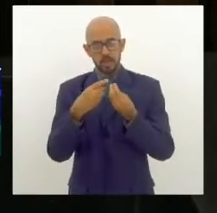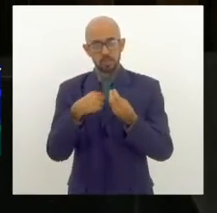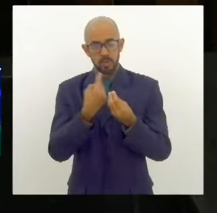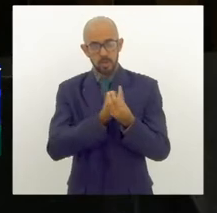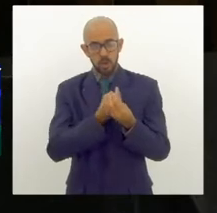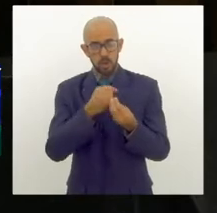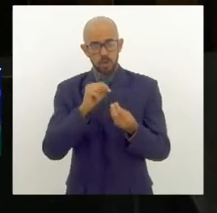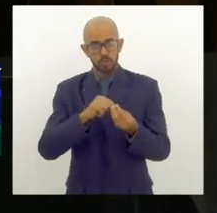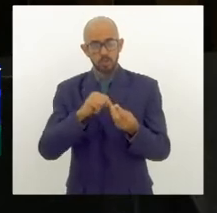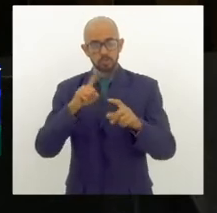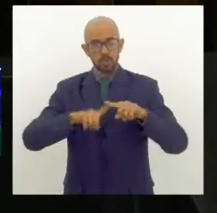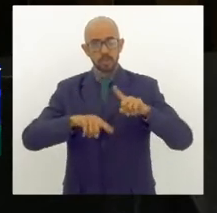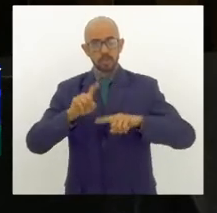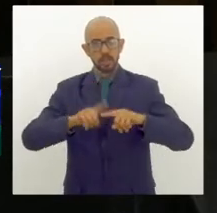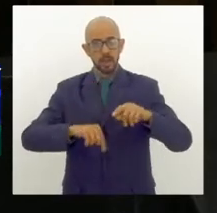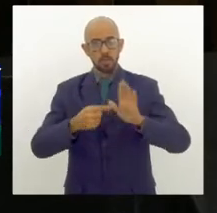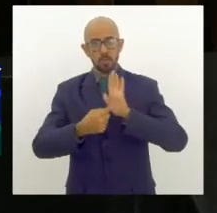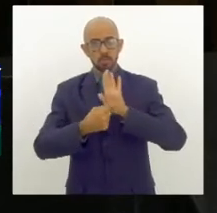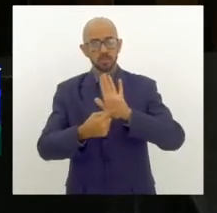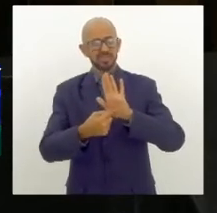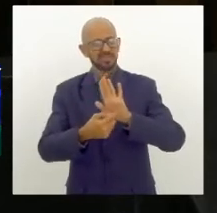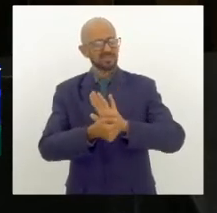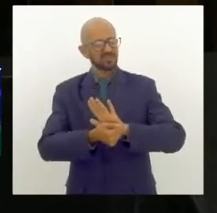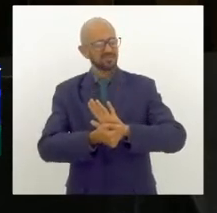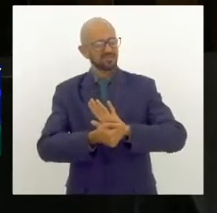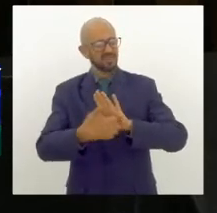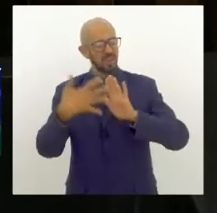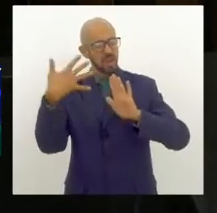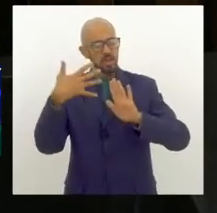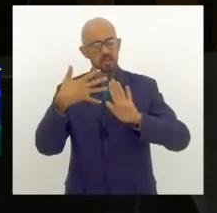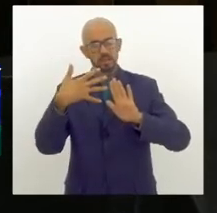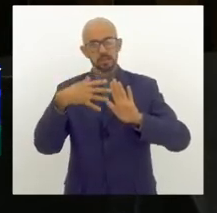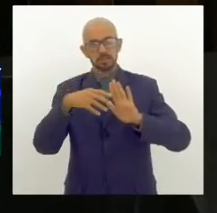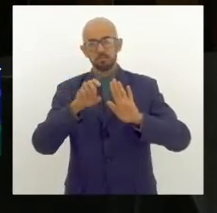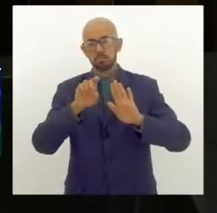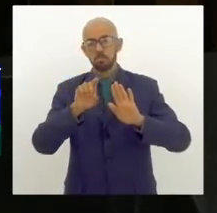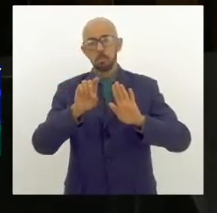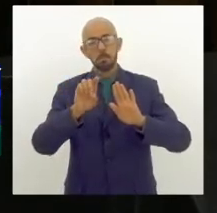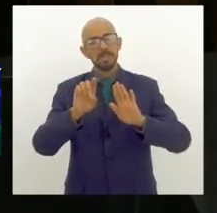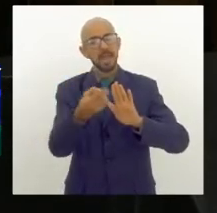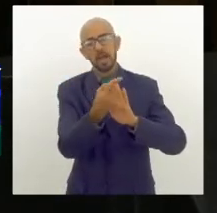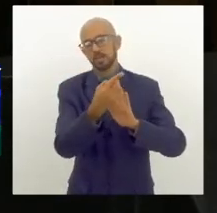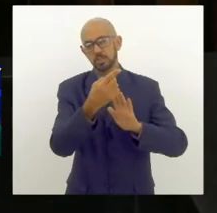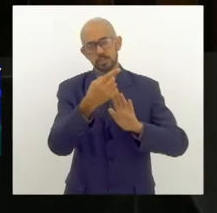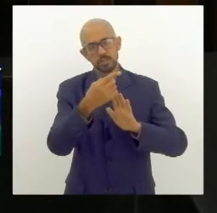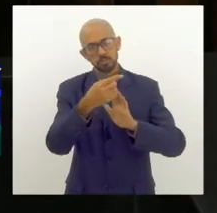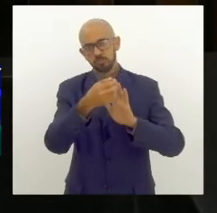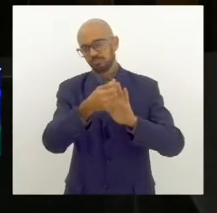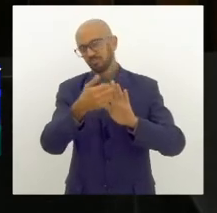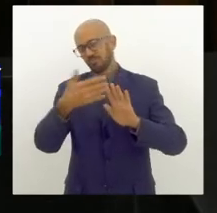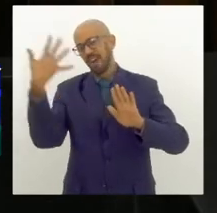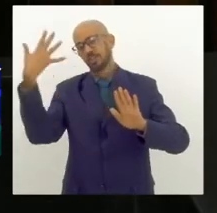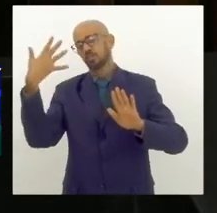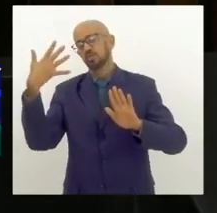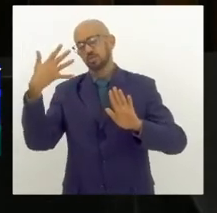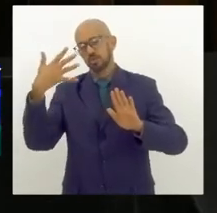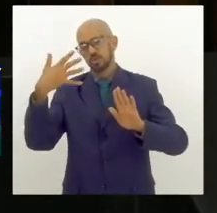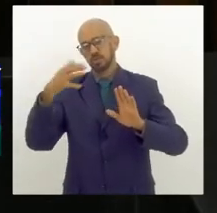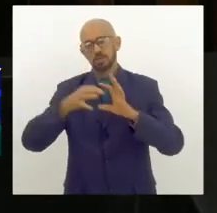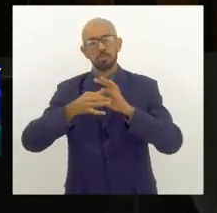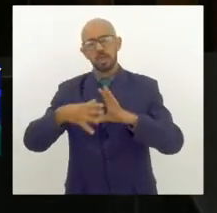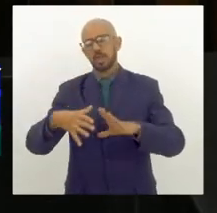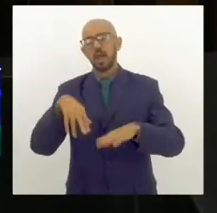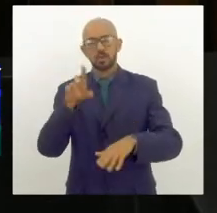com milhares de pessoas libertadas desse vício maldito que é a droga. Então, peremptoriamente,